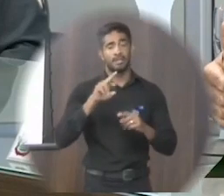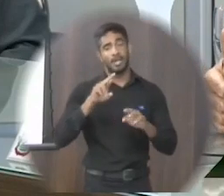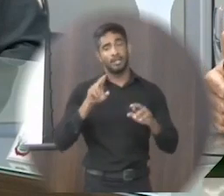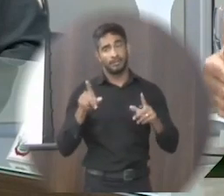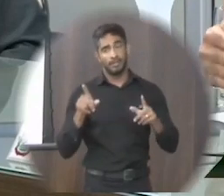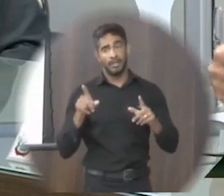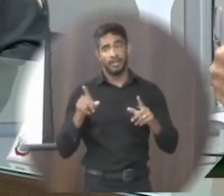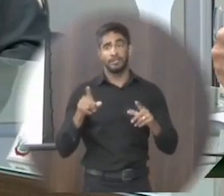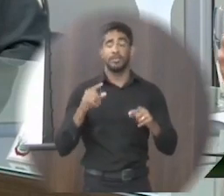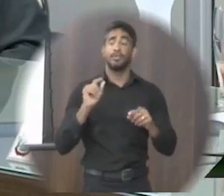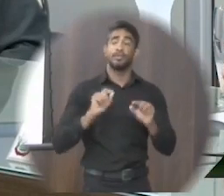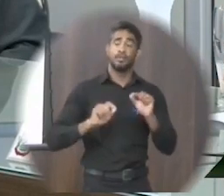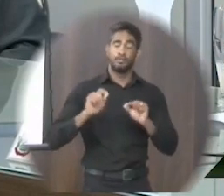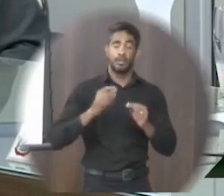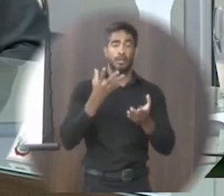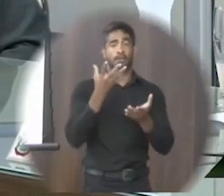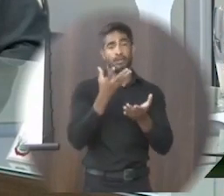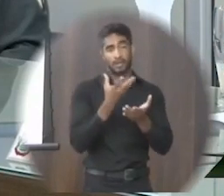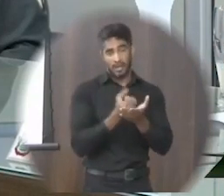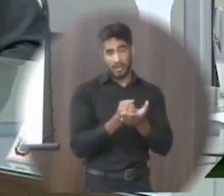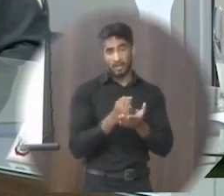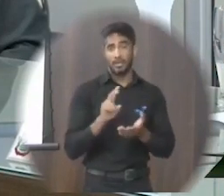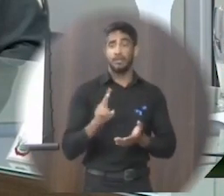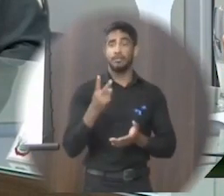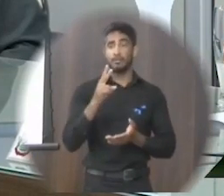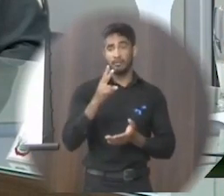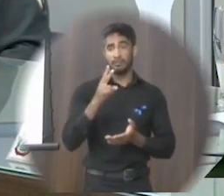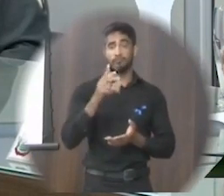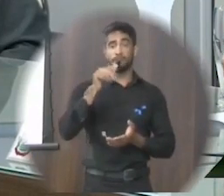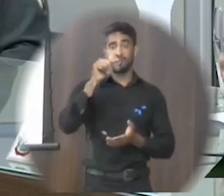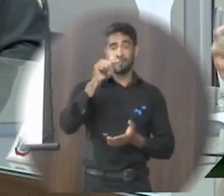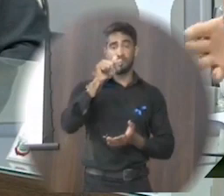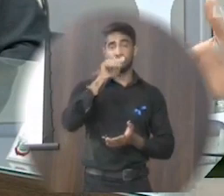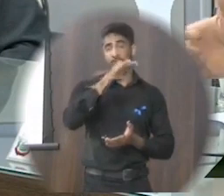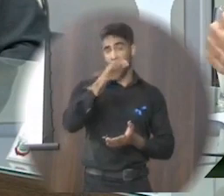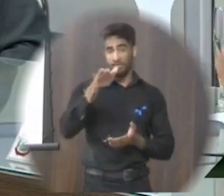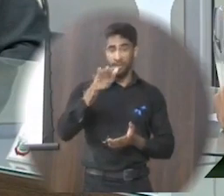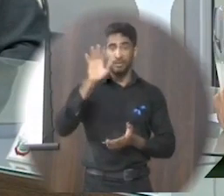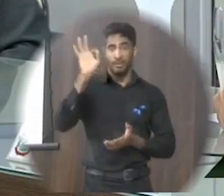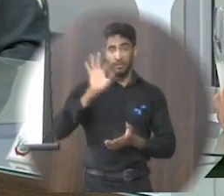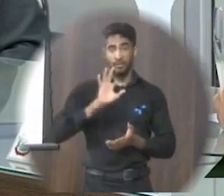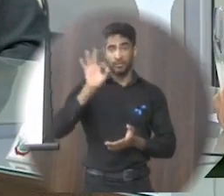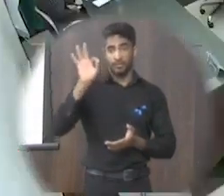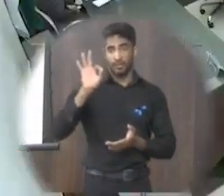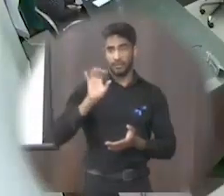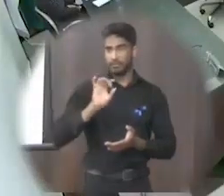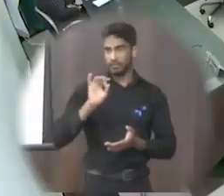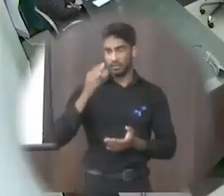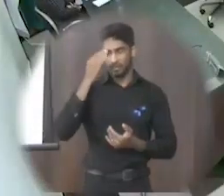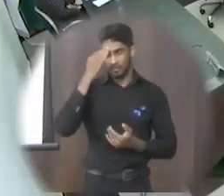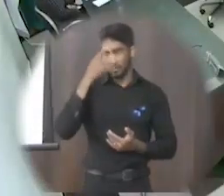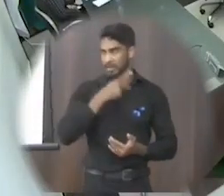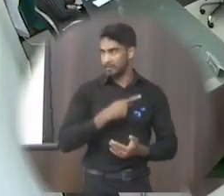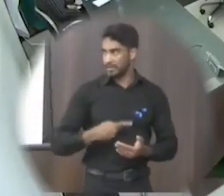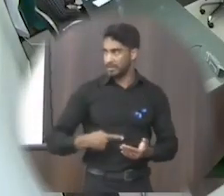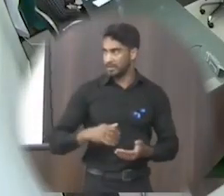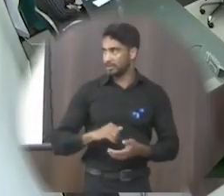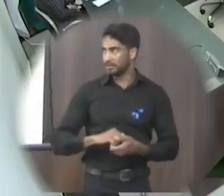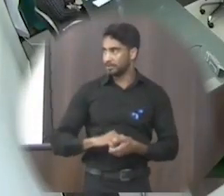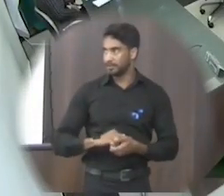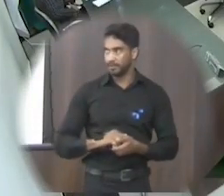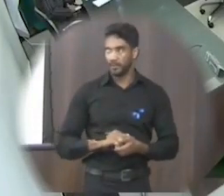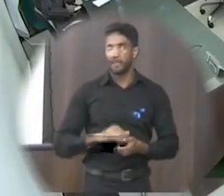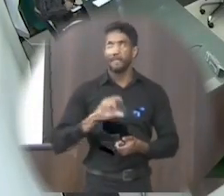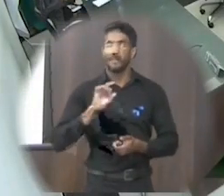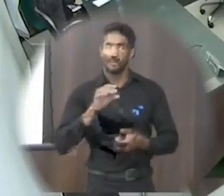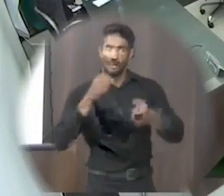falei inicialmente. Ele está ganhando o valor de 7,5% a parte para tomar. Obrigado, senhor presidente. Só uma parte aqui? Pois não? Só